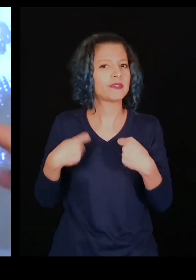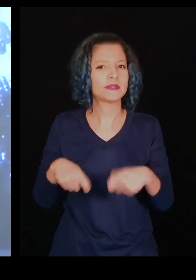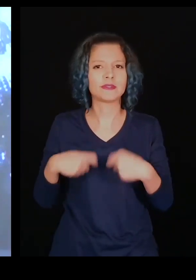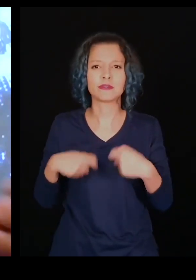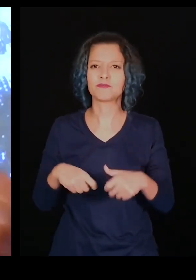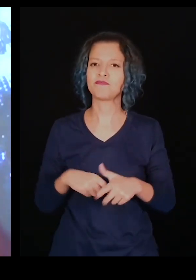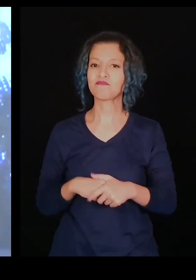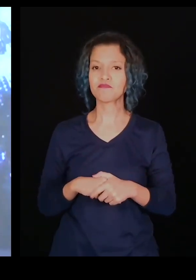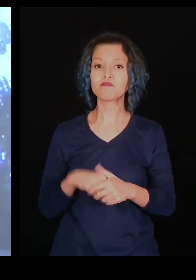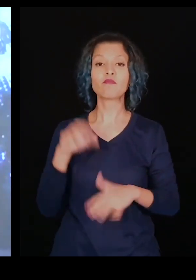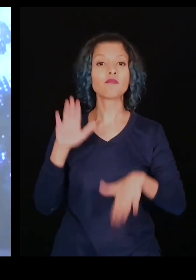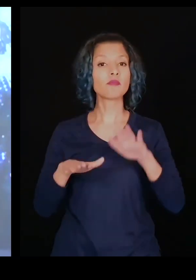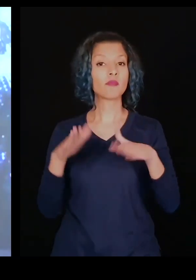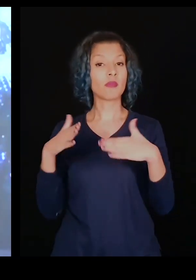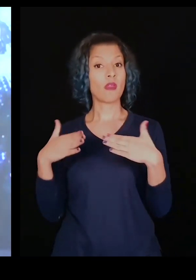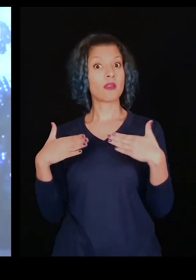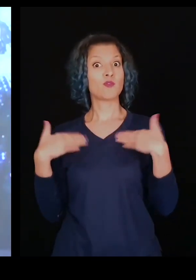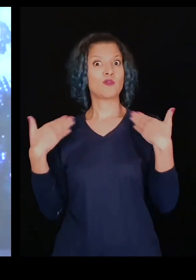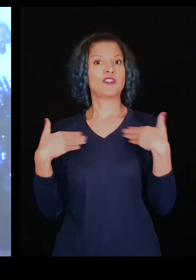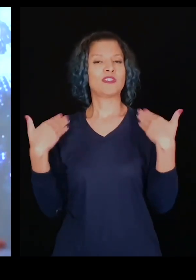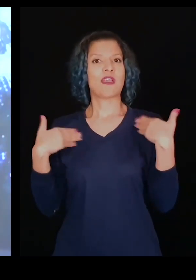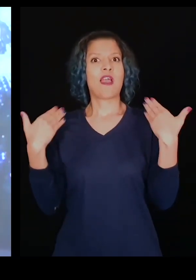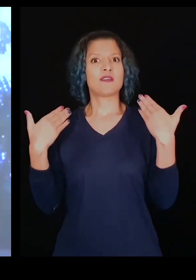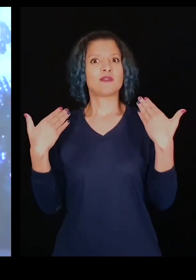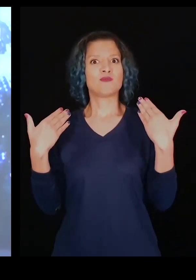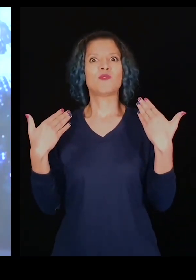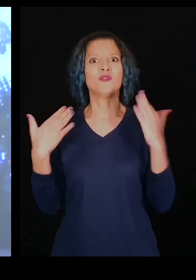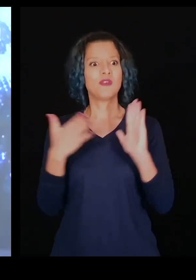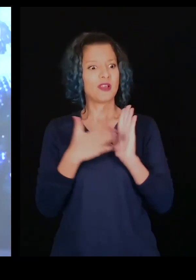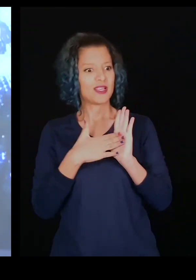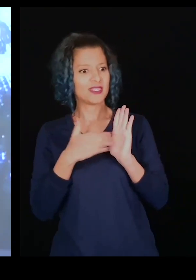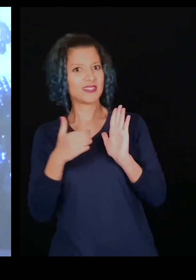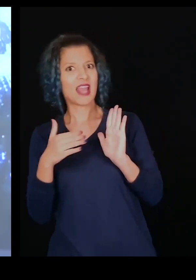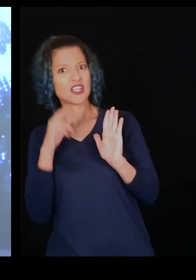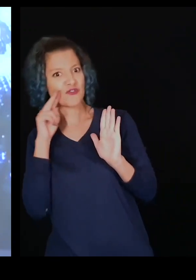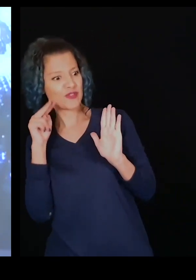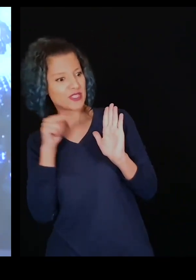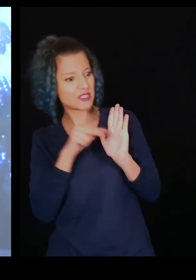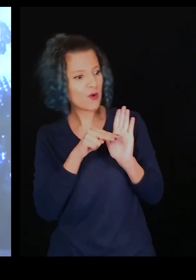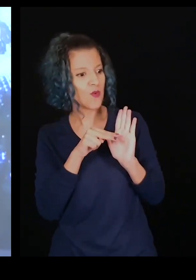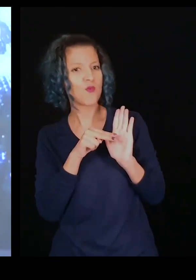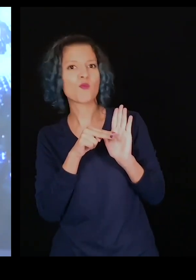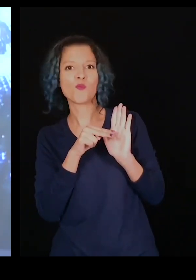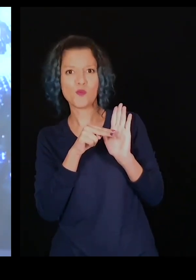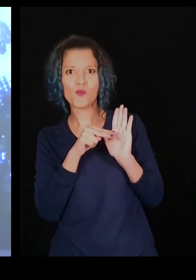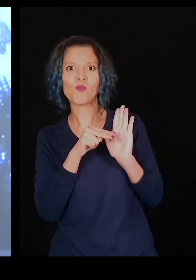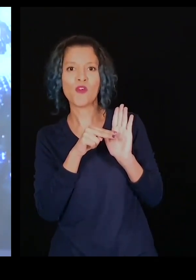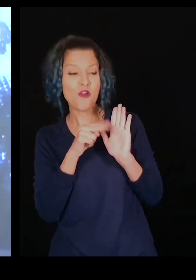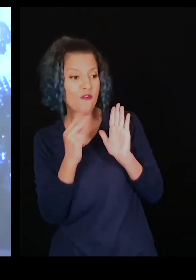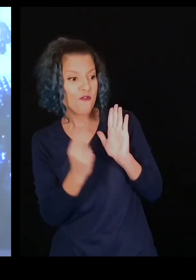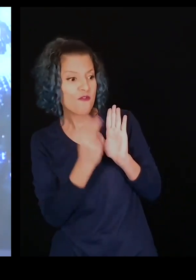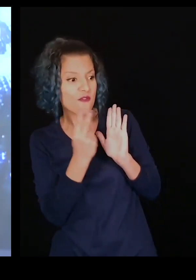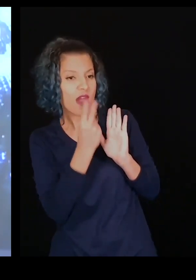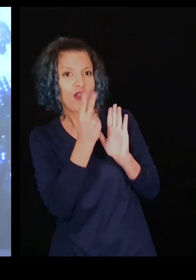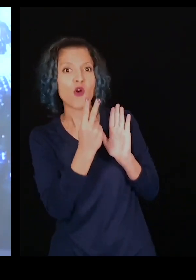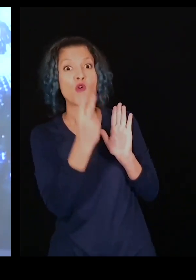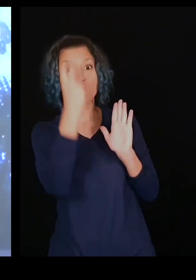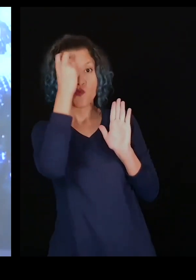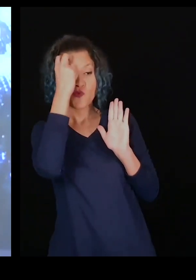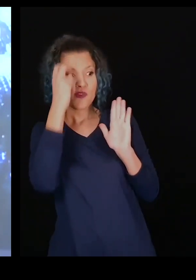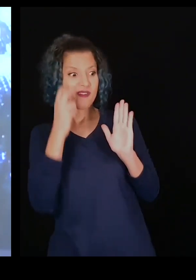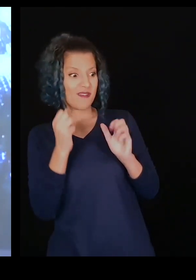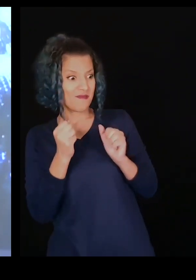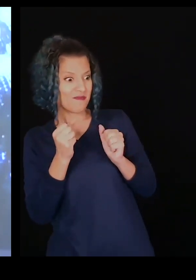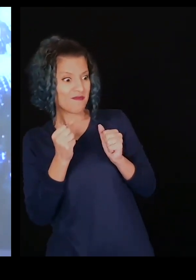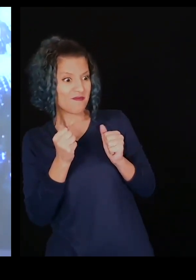pelo entusiasmo, movido pela nossa estética, nossa visão estética de valor cultural. E acho que a gente tem